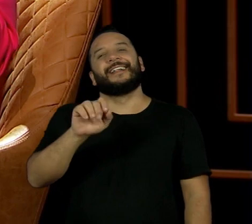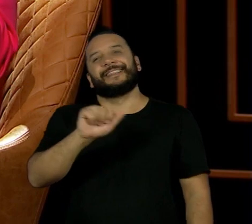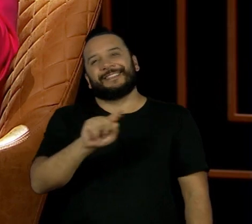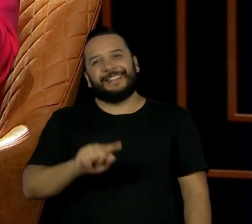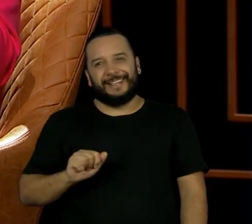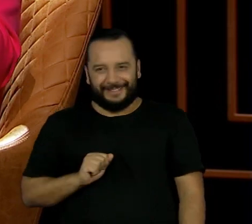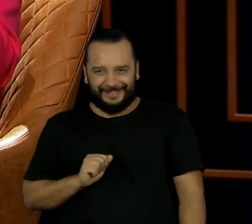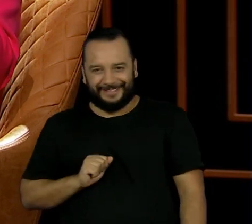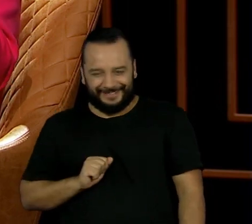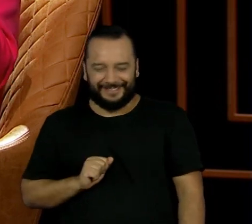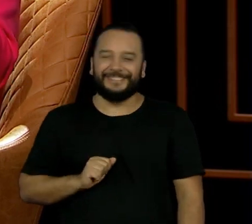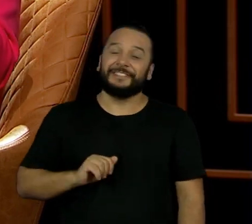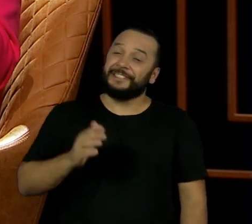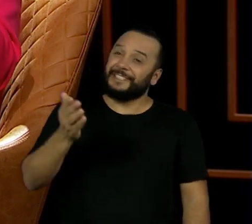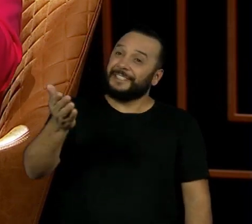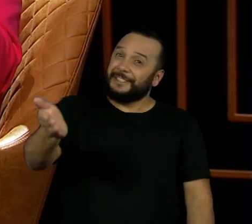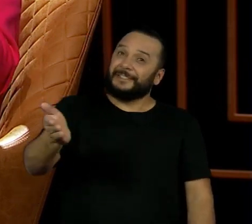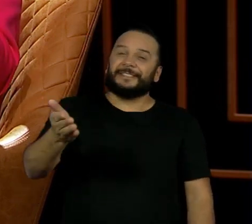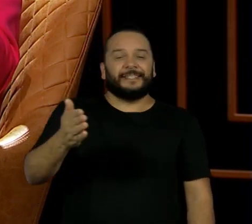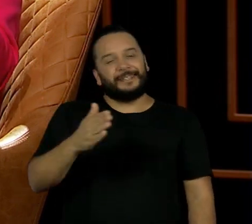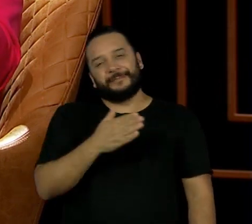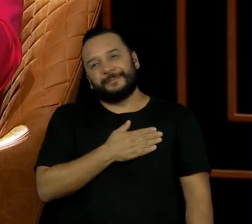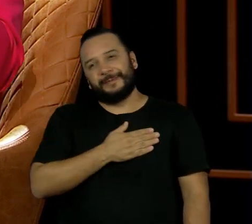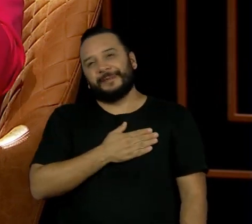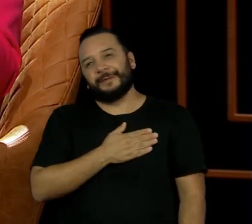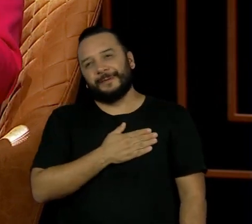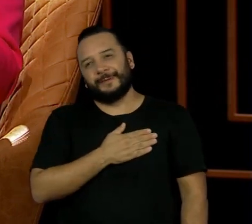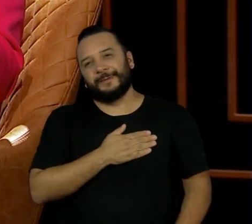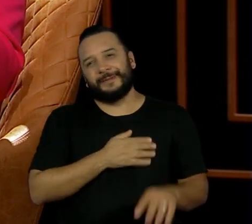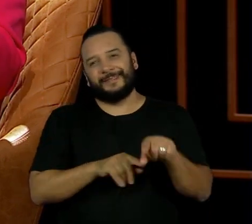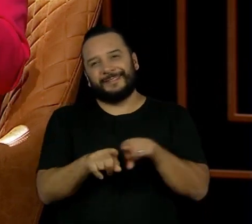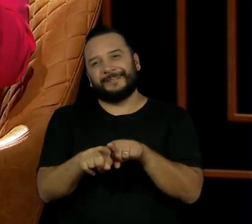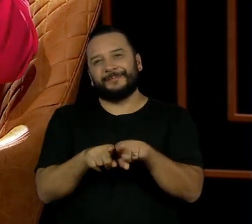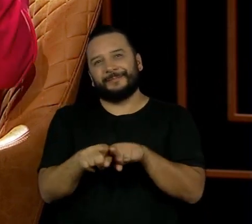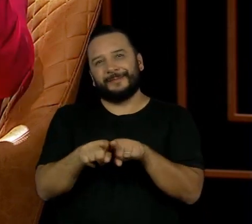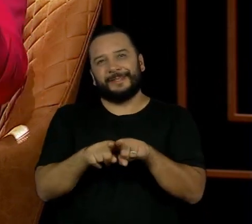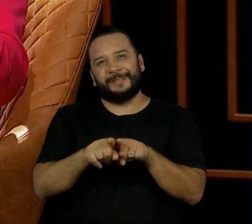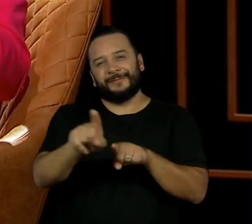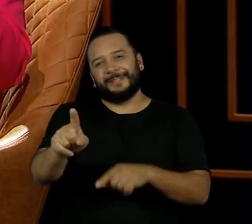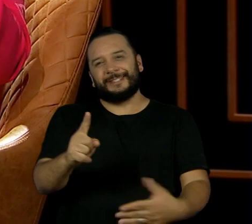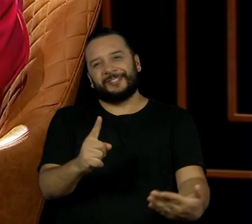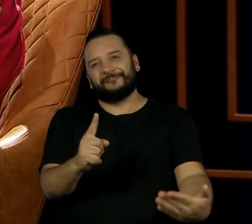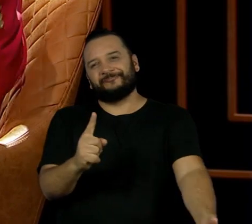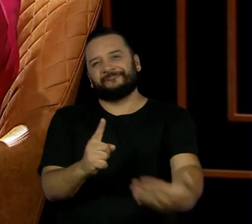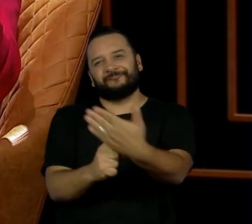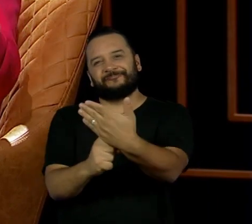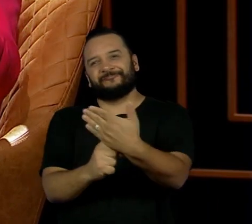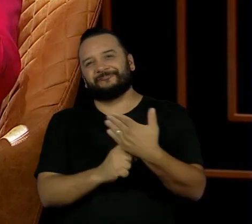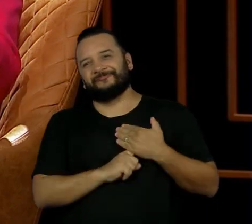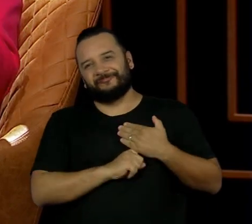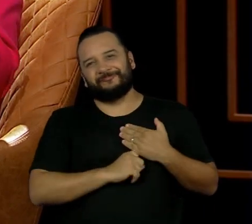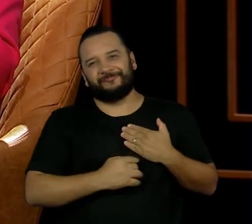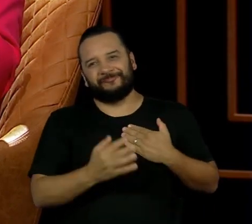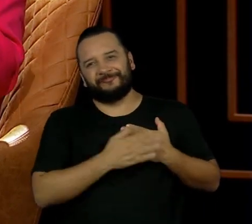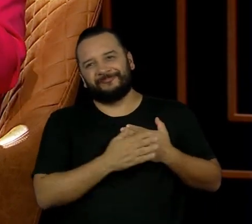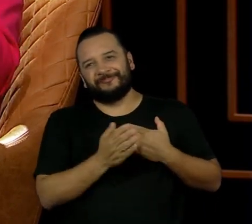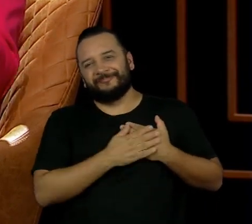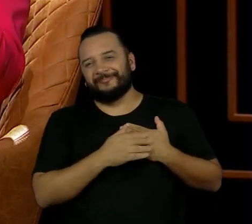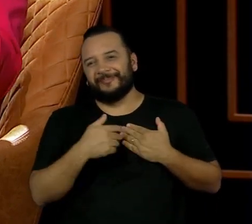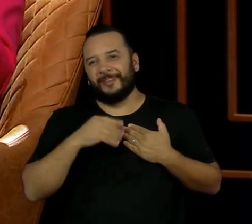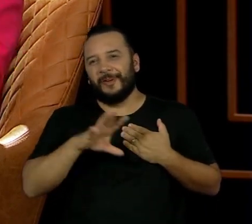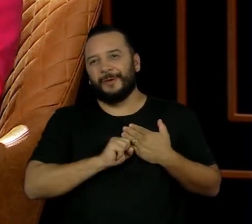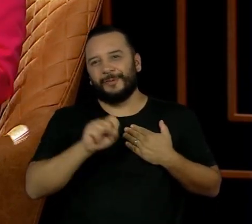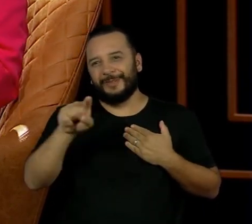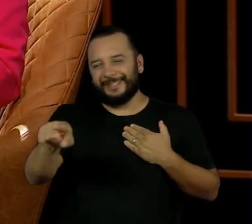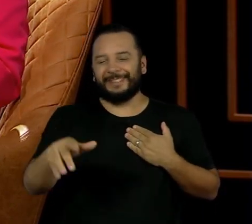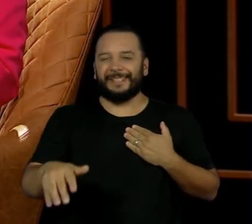poxa, você, meu irmão, está no meu coração, eu amo você, obrigada por tudo.